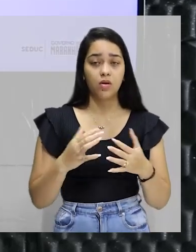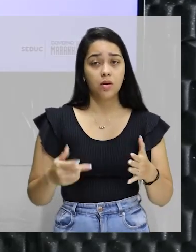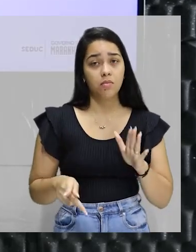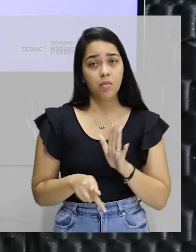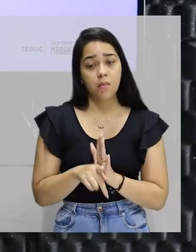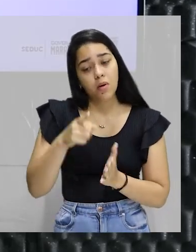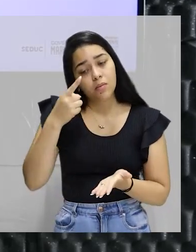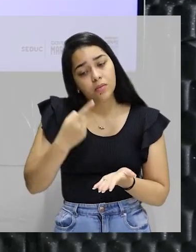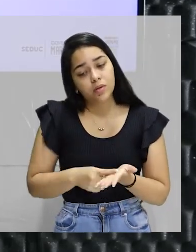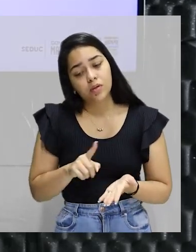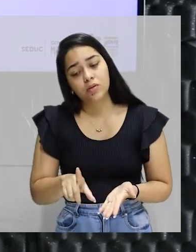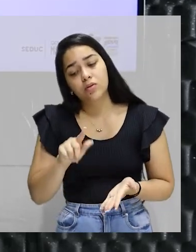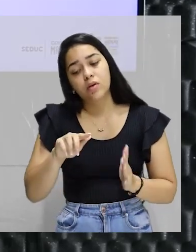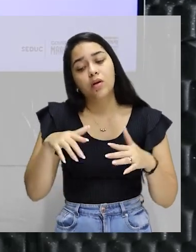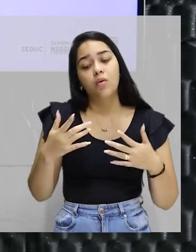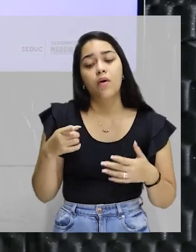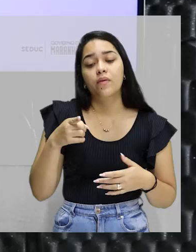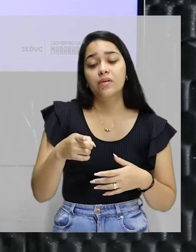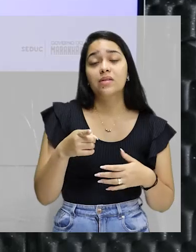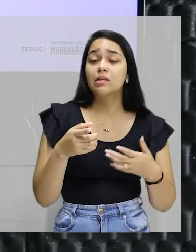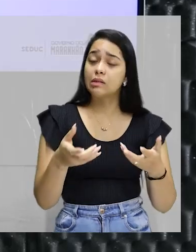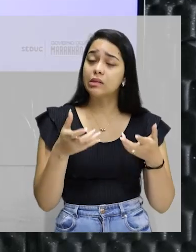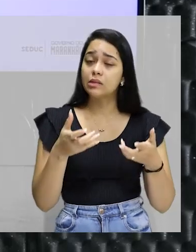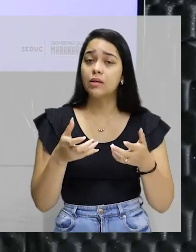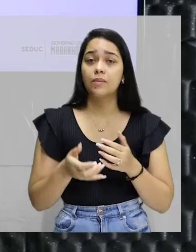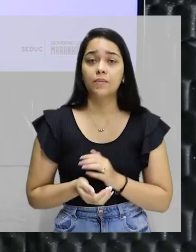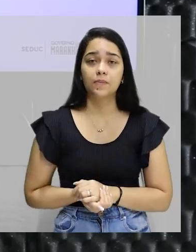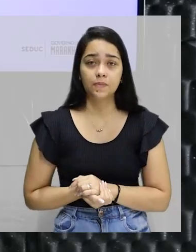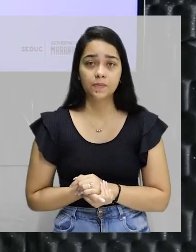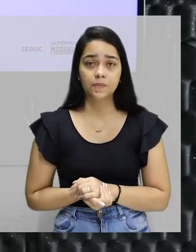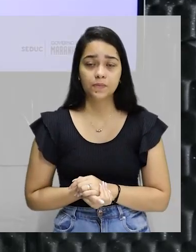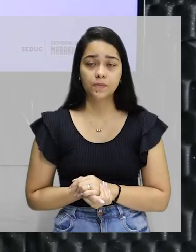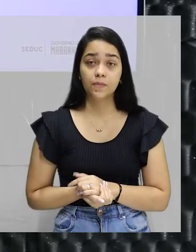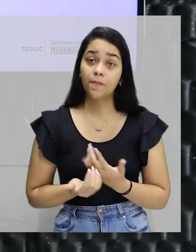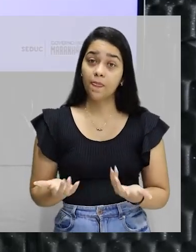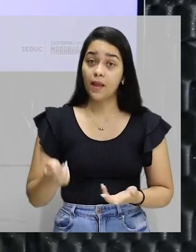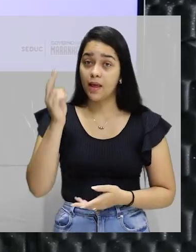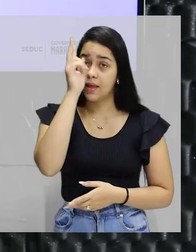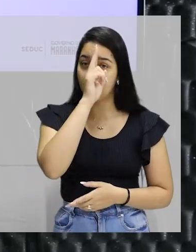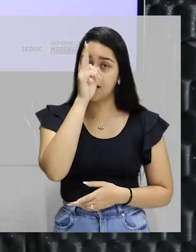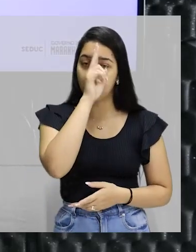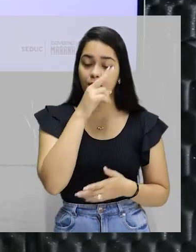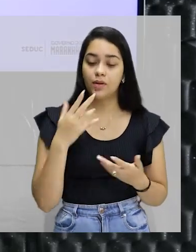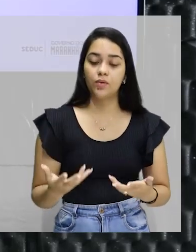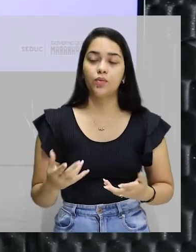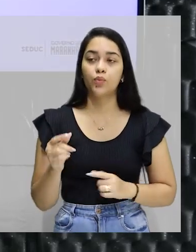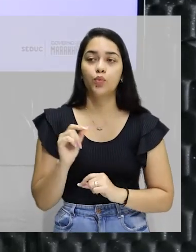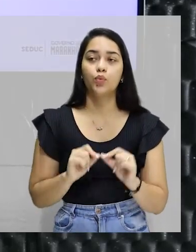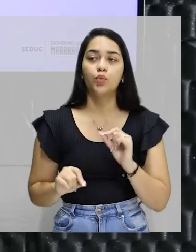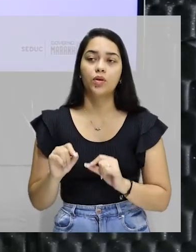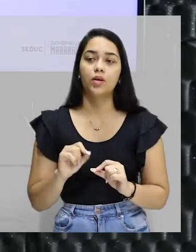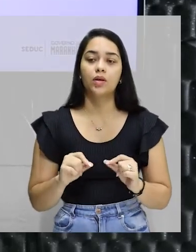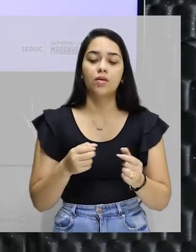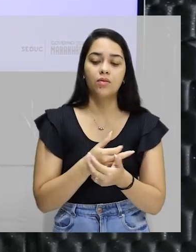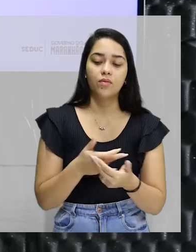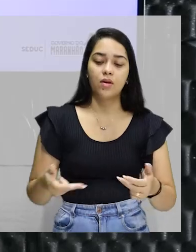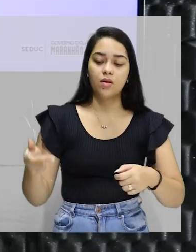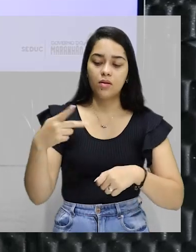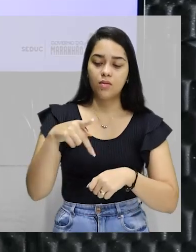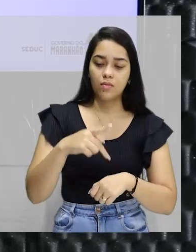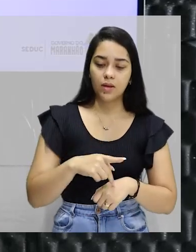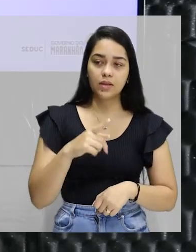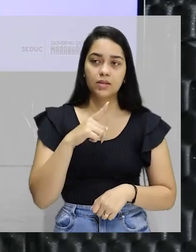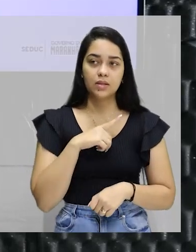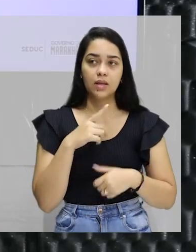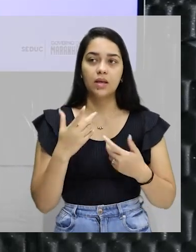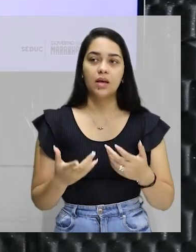combinação. Escolha o termo que você quiser, certo? Lembrando que muitos países têm